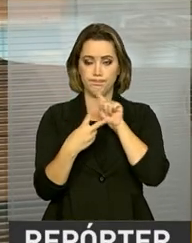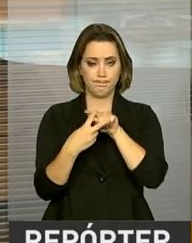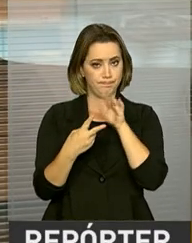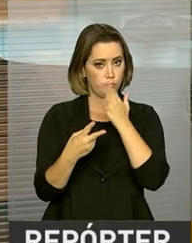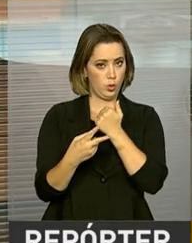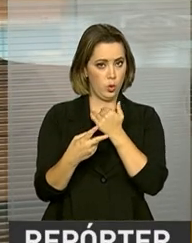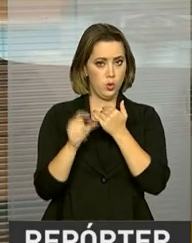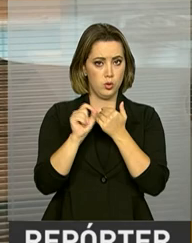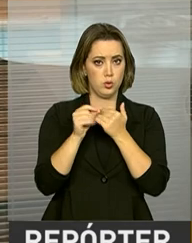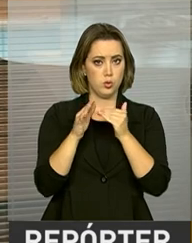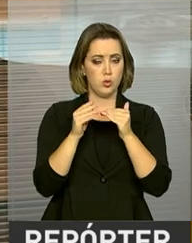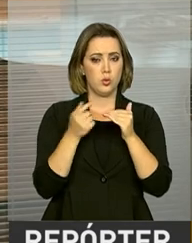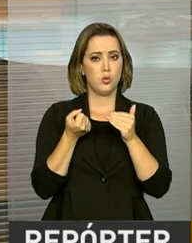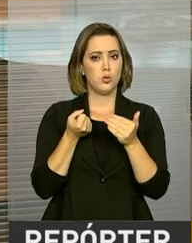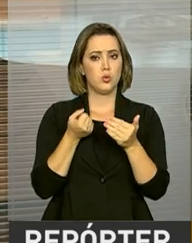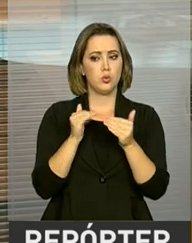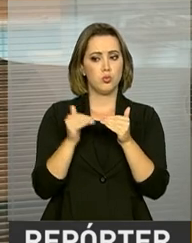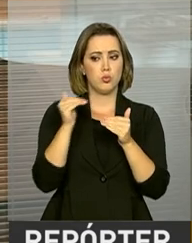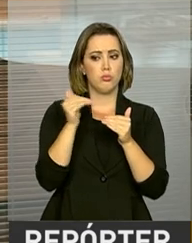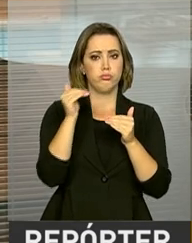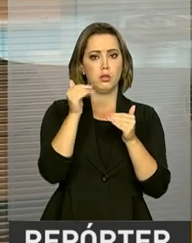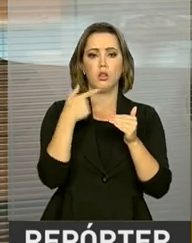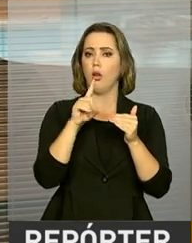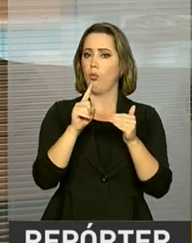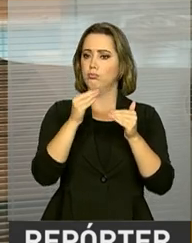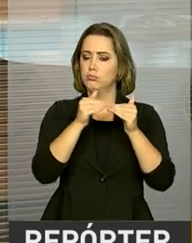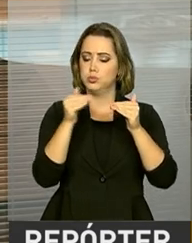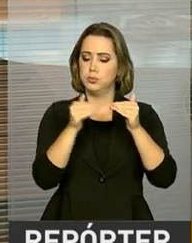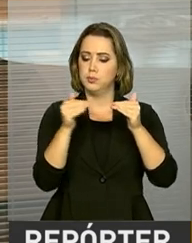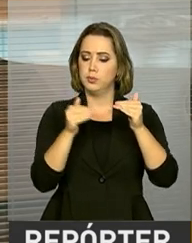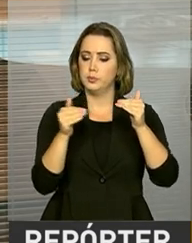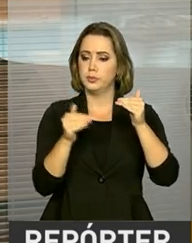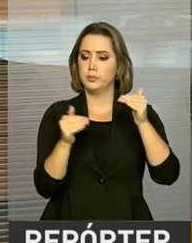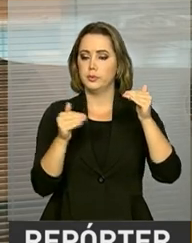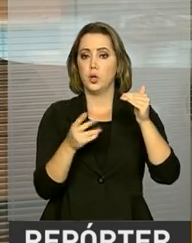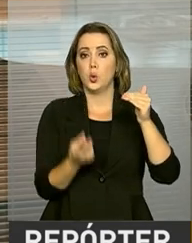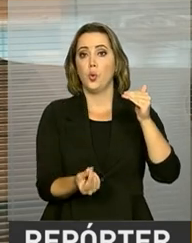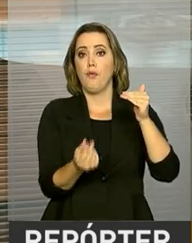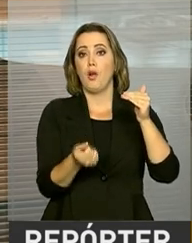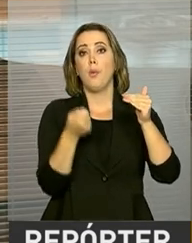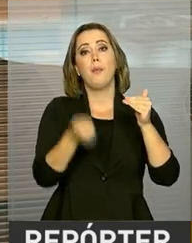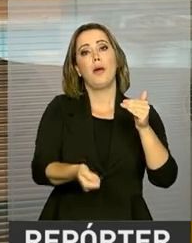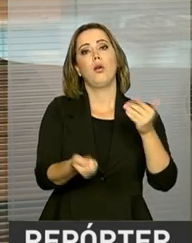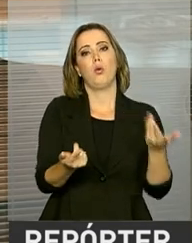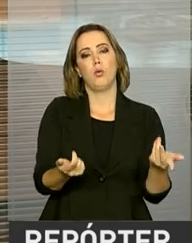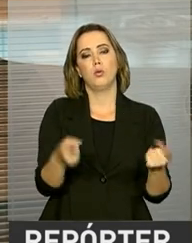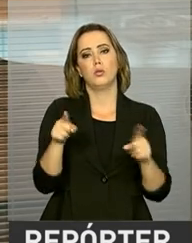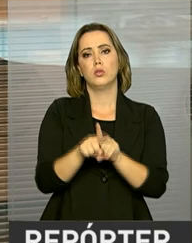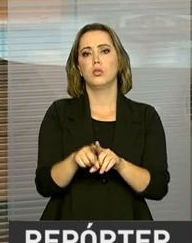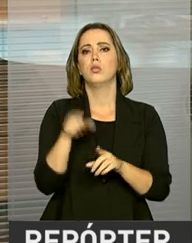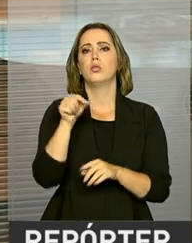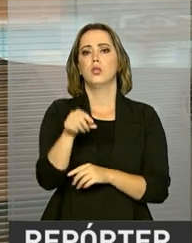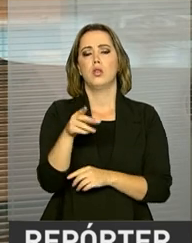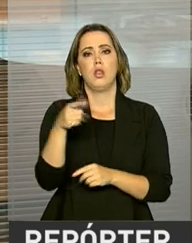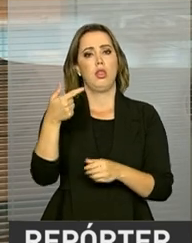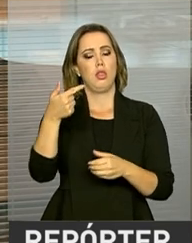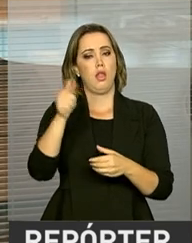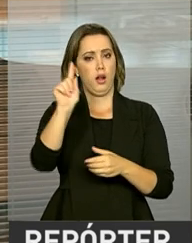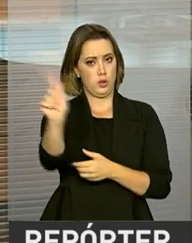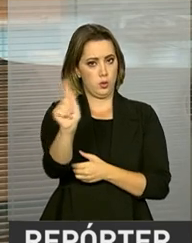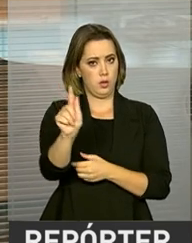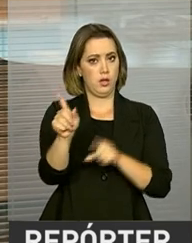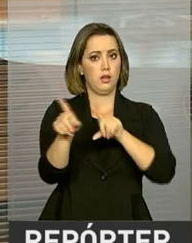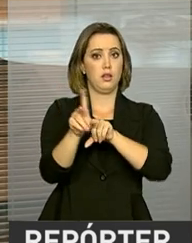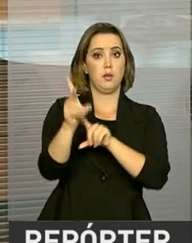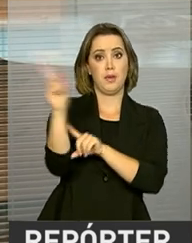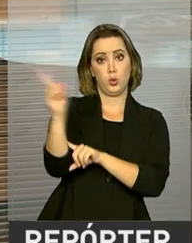da redução do preço tanto da gasolina quanto do diesel então seria natural que também lá no consumidor já começa a